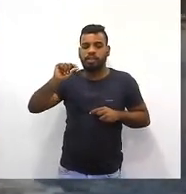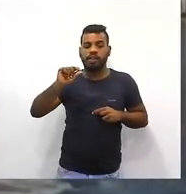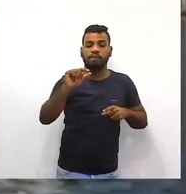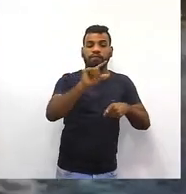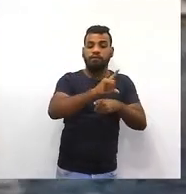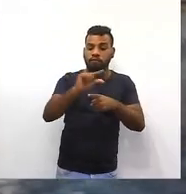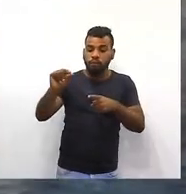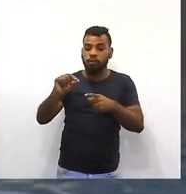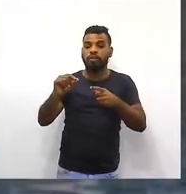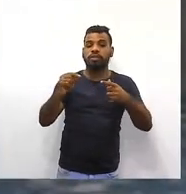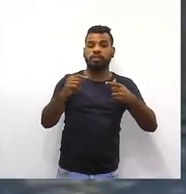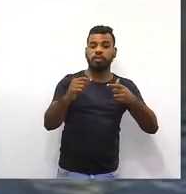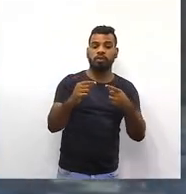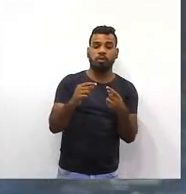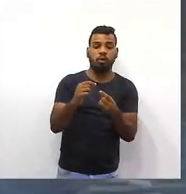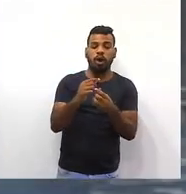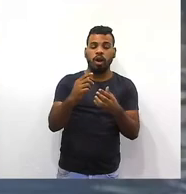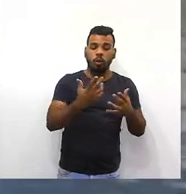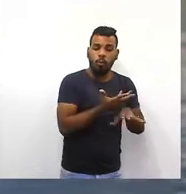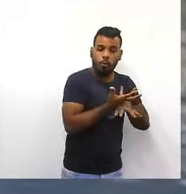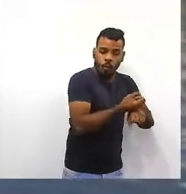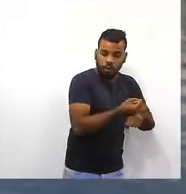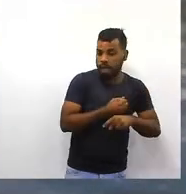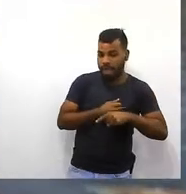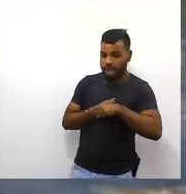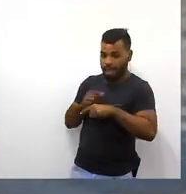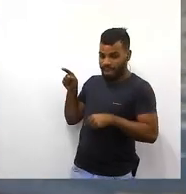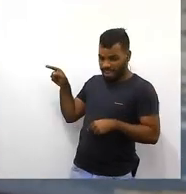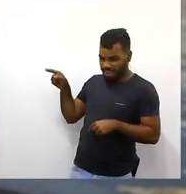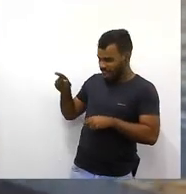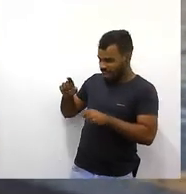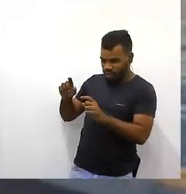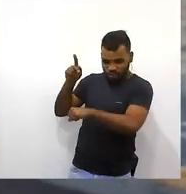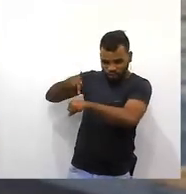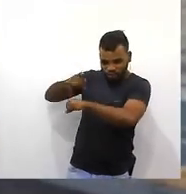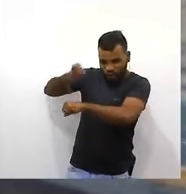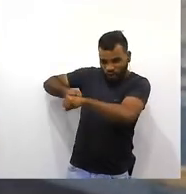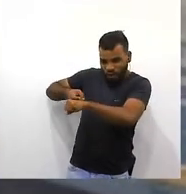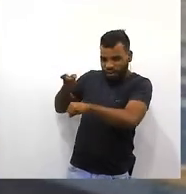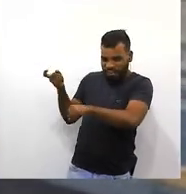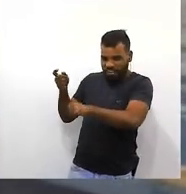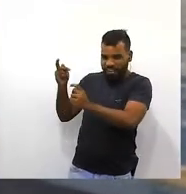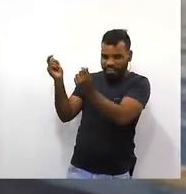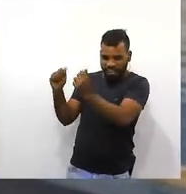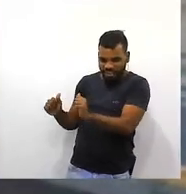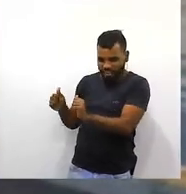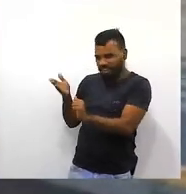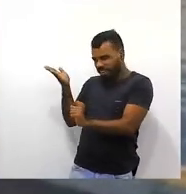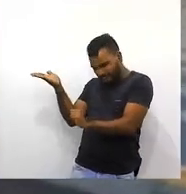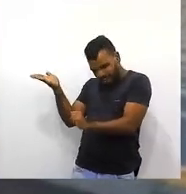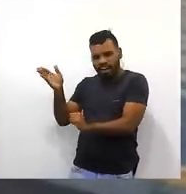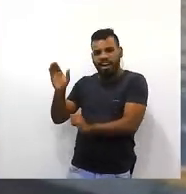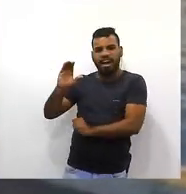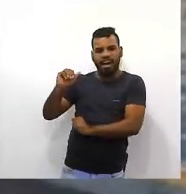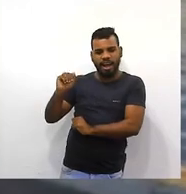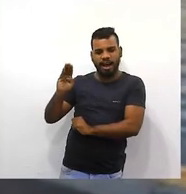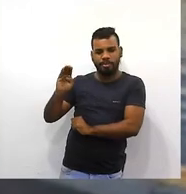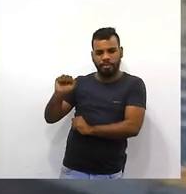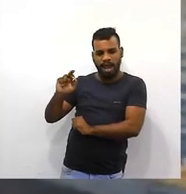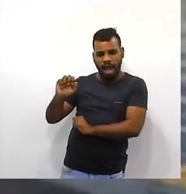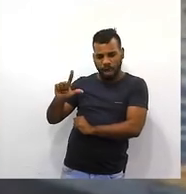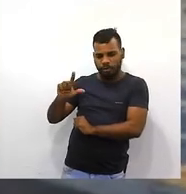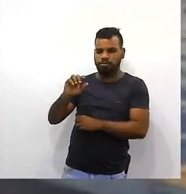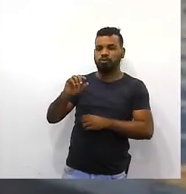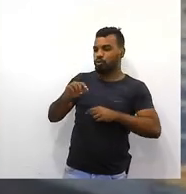vai fugir das consequências da seca. E Cabral vai usar disso, né, dessa literatura engajada, como denúncia social. E aí, o que é que nós temos?